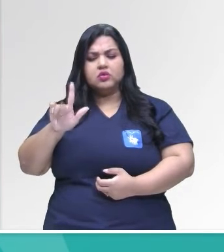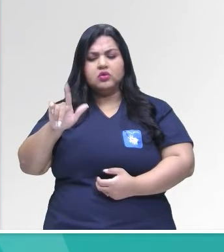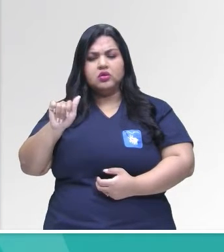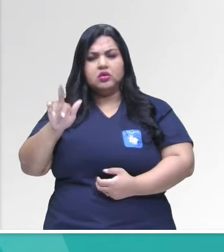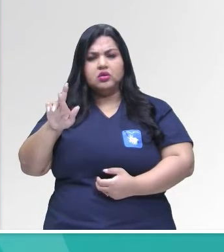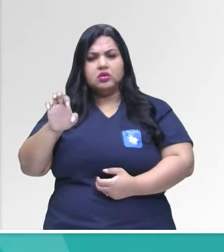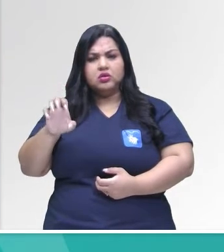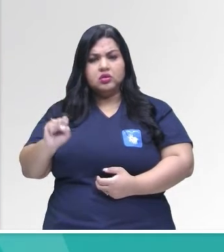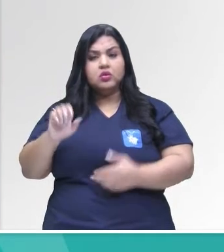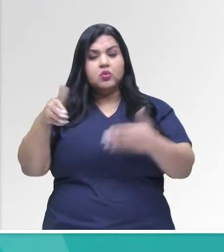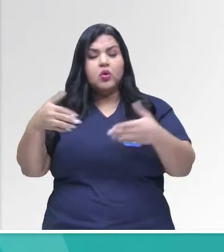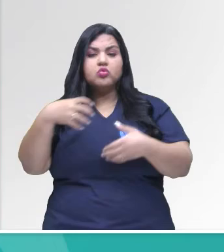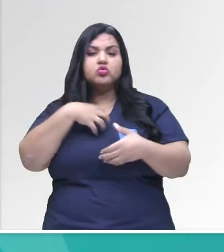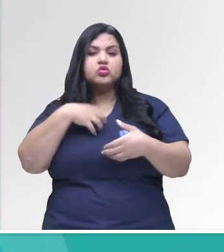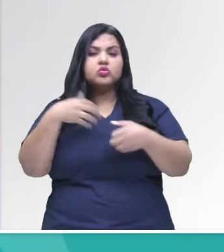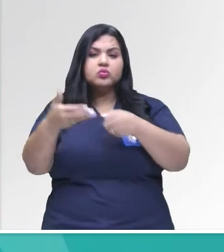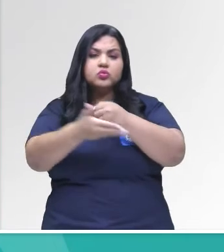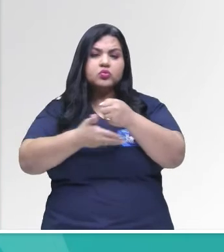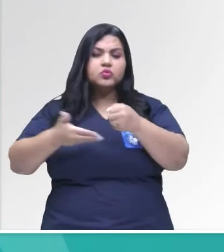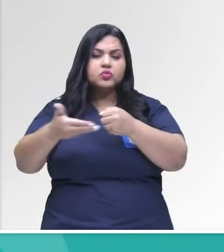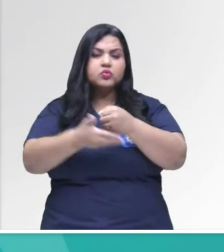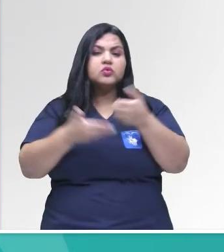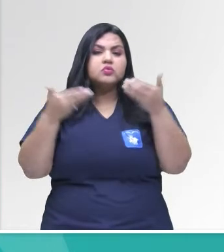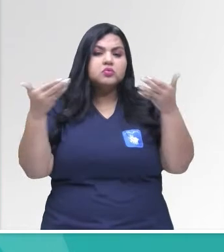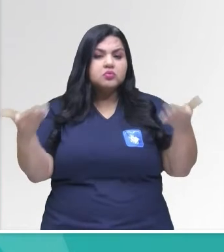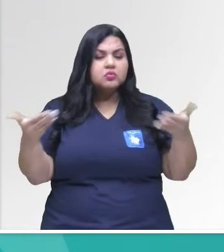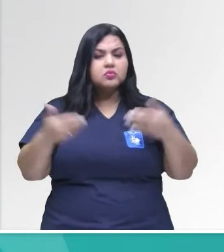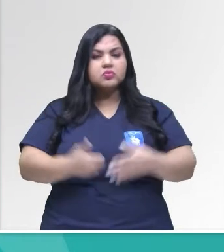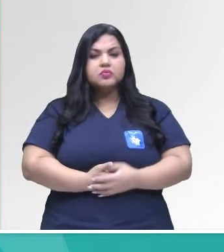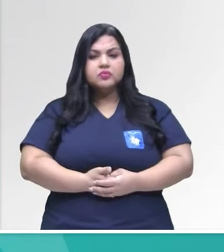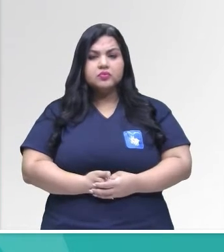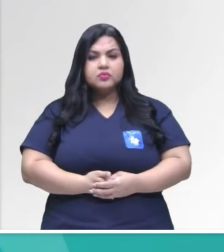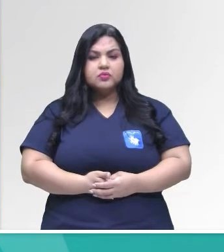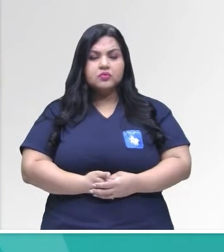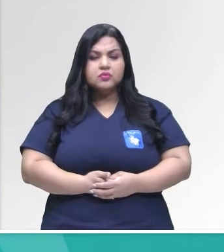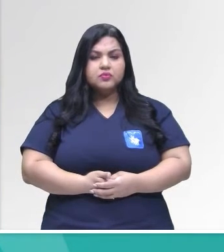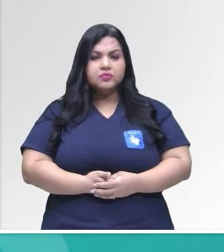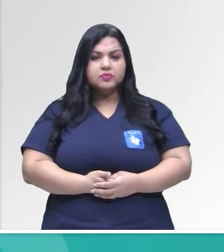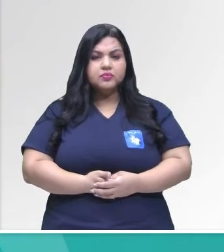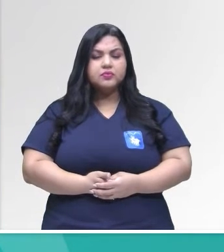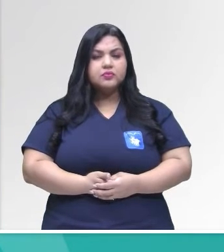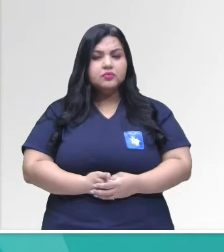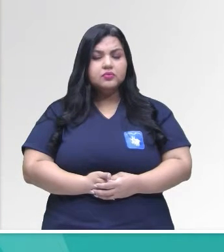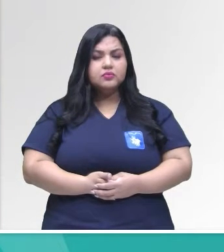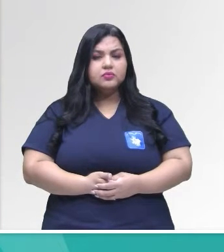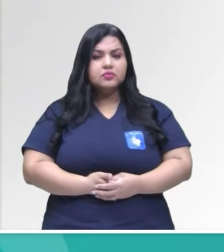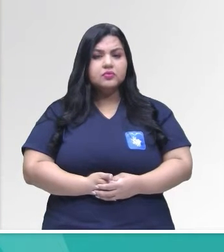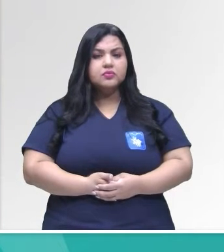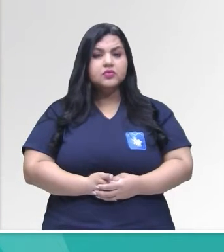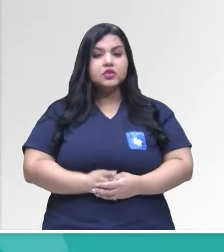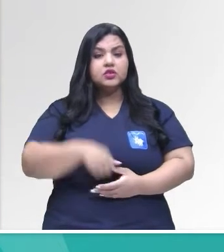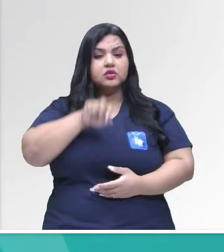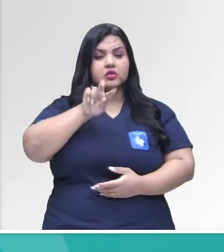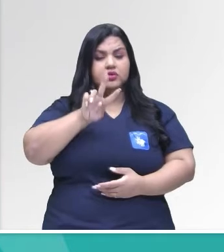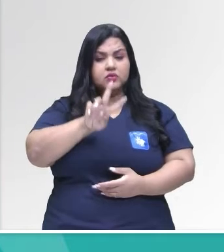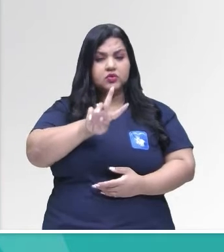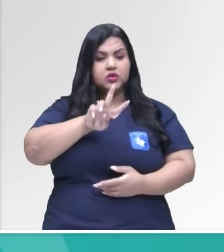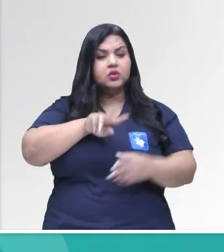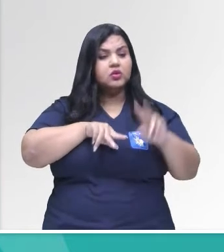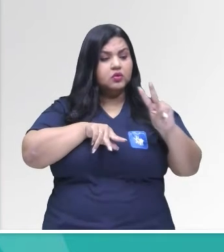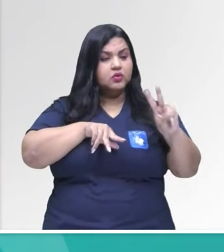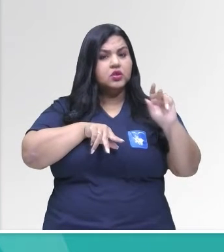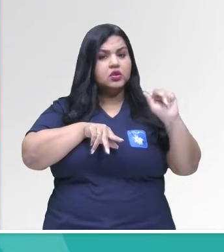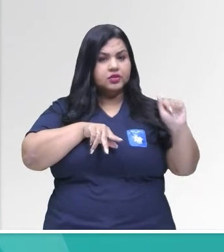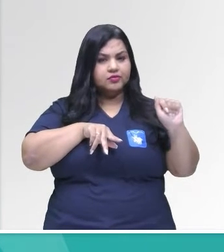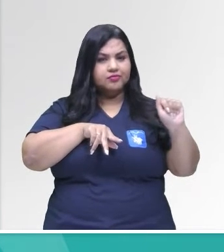A forma base, be, was e were, e o particípio, que é para voz ativa, é o